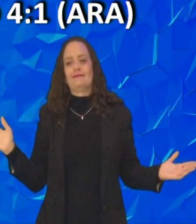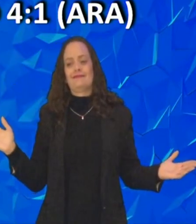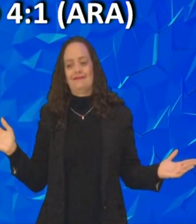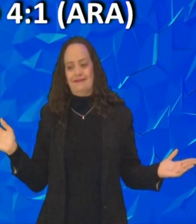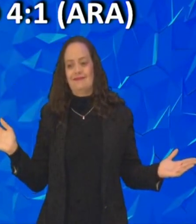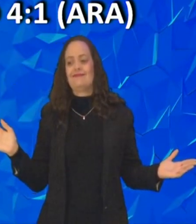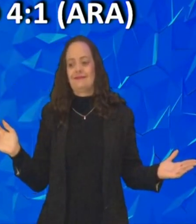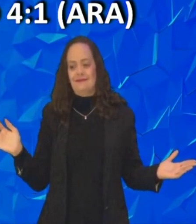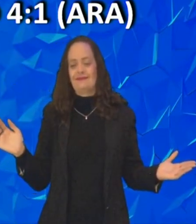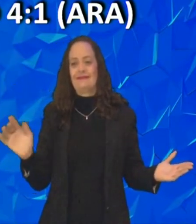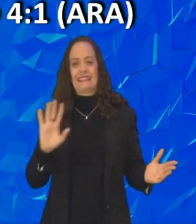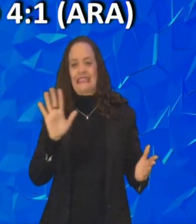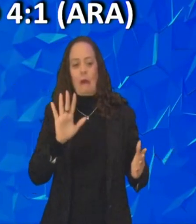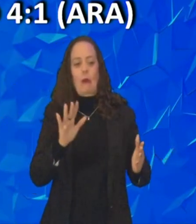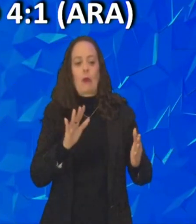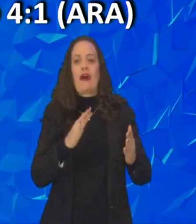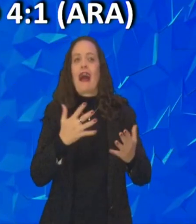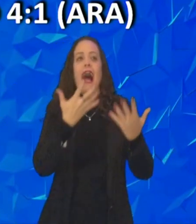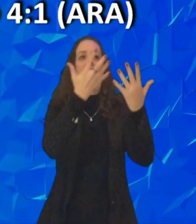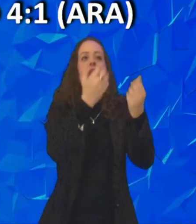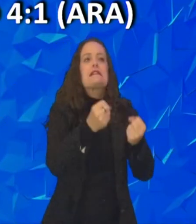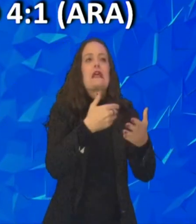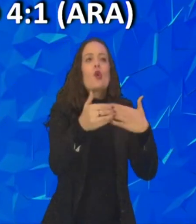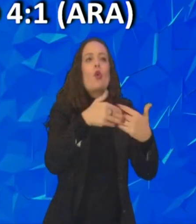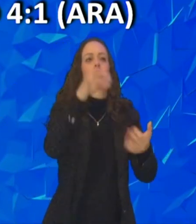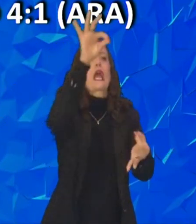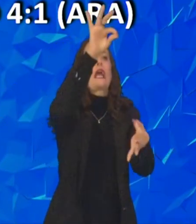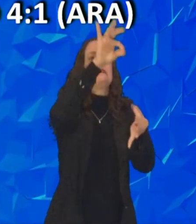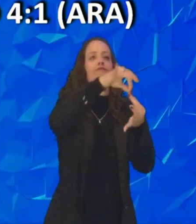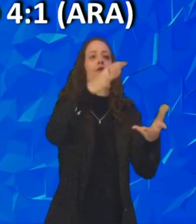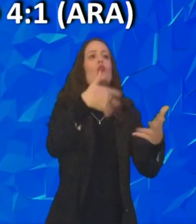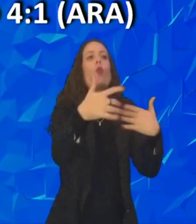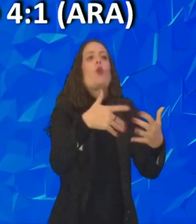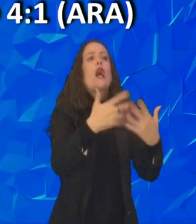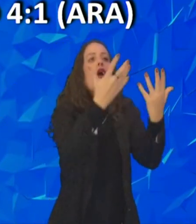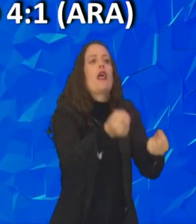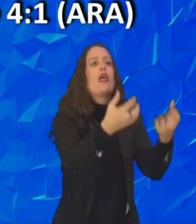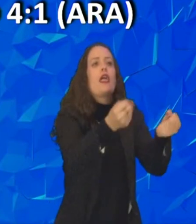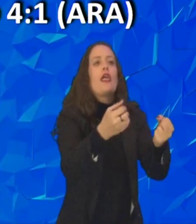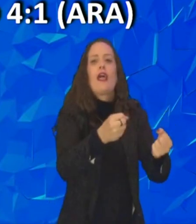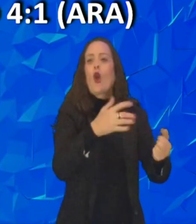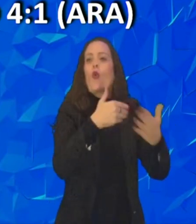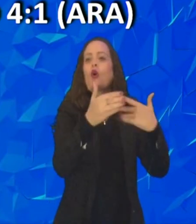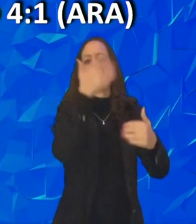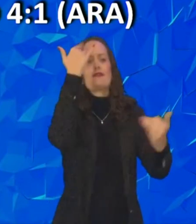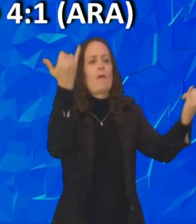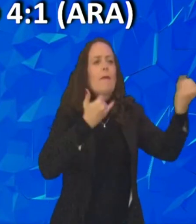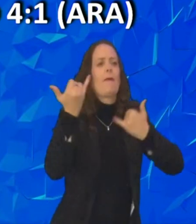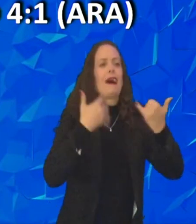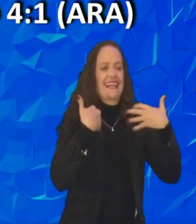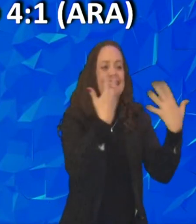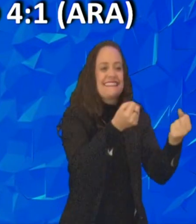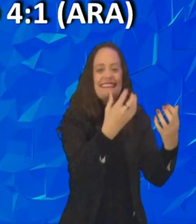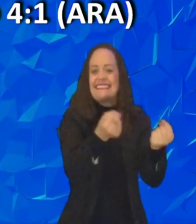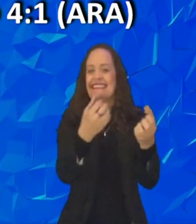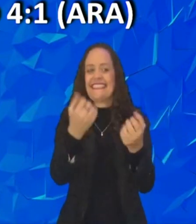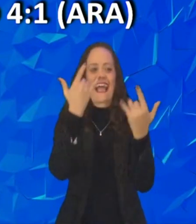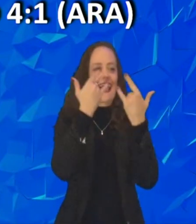Não deis crédito a qualquer espírito. Não acredite em tudo que as pessoas vão falar, não, meu irmão.